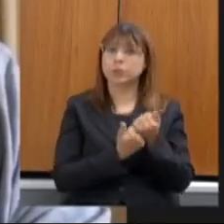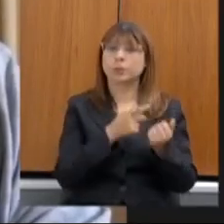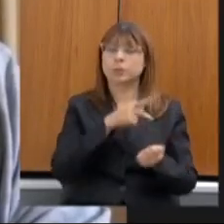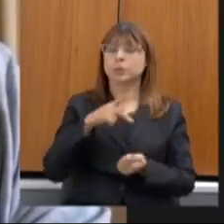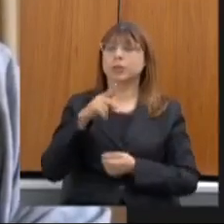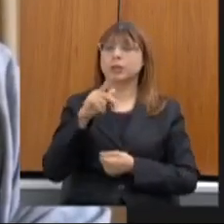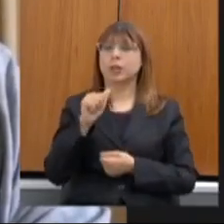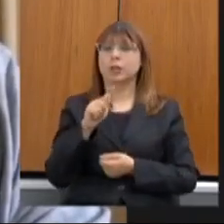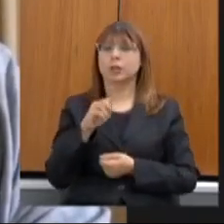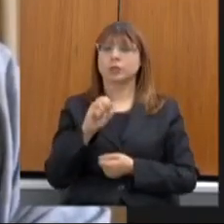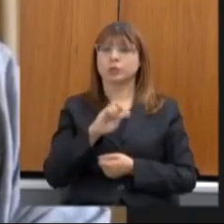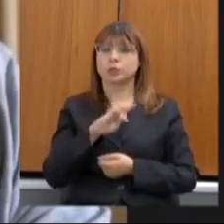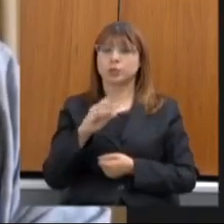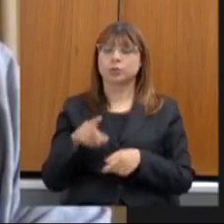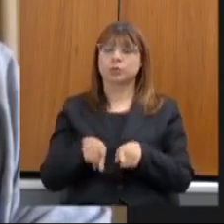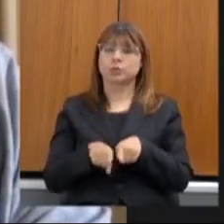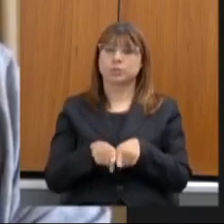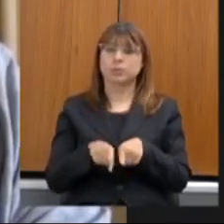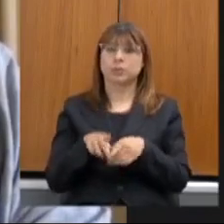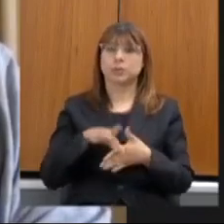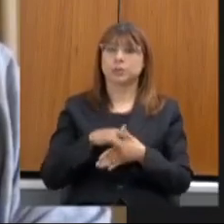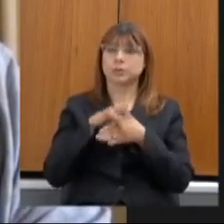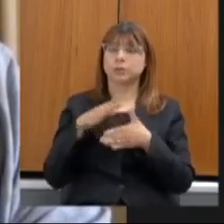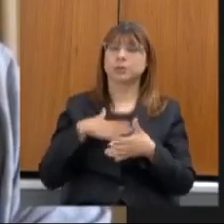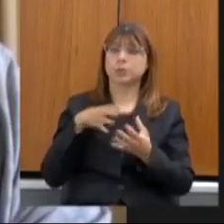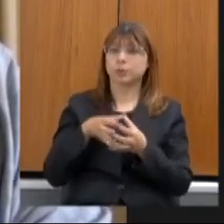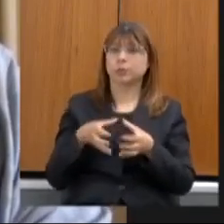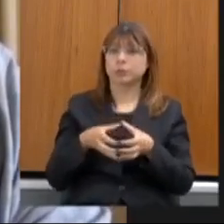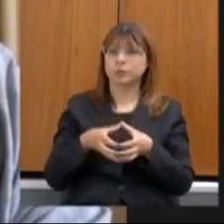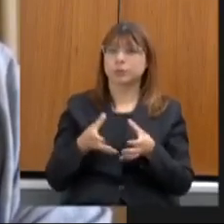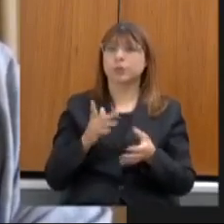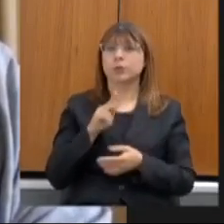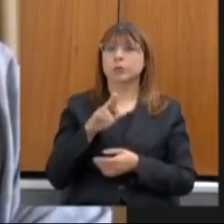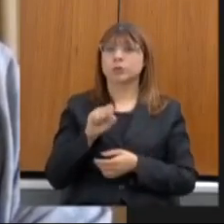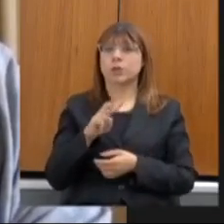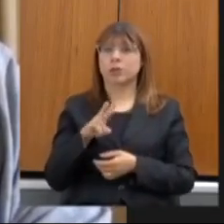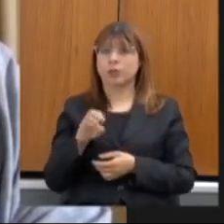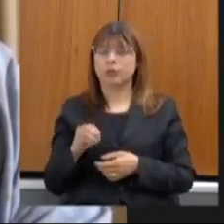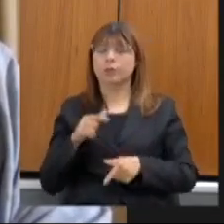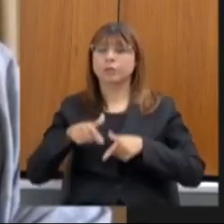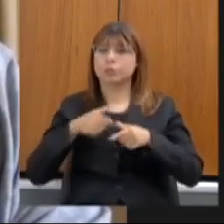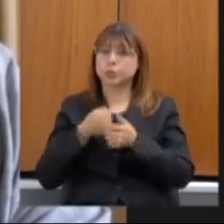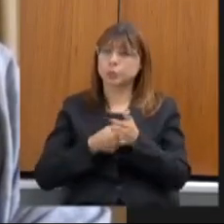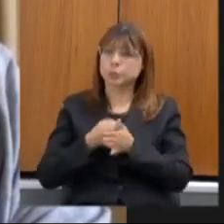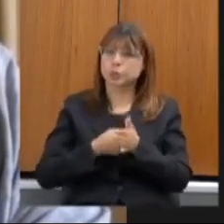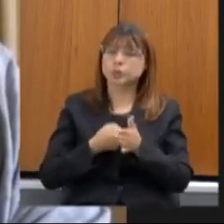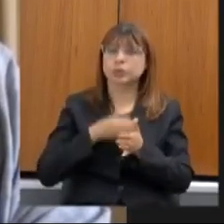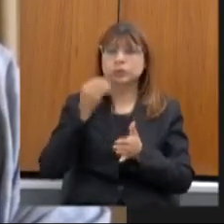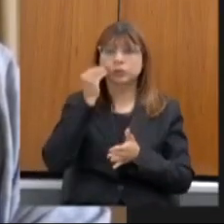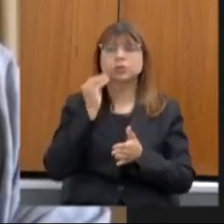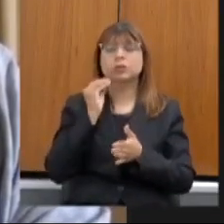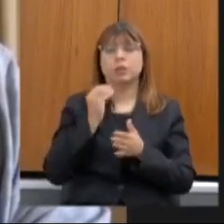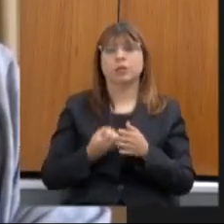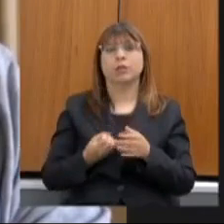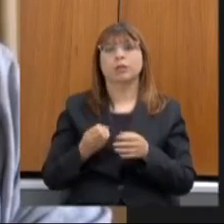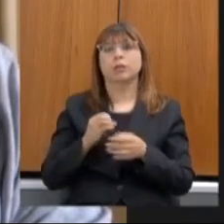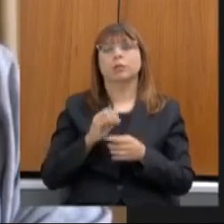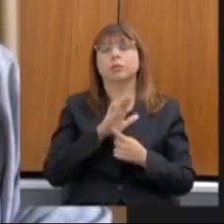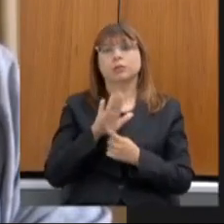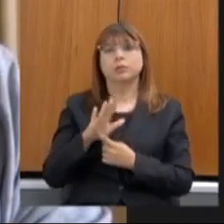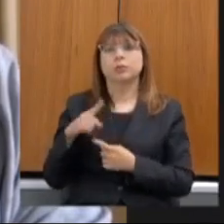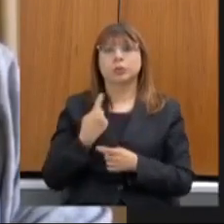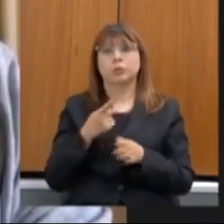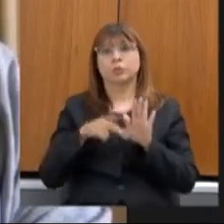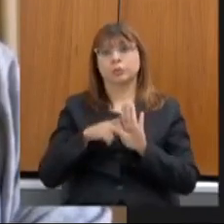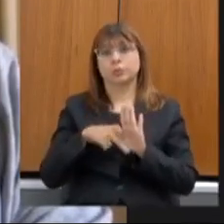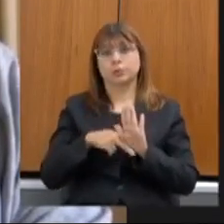do líquido de governo Raúl do líder do meu blog Gustavo que tem sim é trabalhar dentro tentar colocar na pausa nosso projeto e que fica mais uma